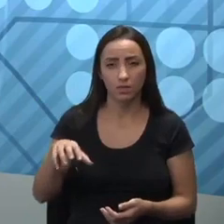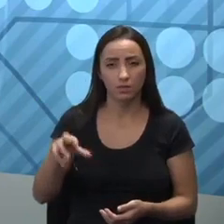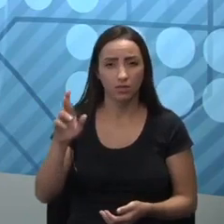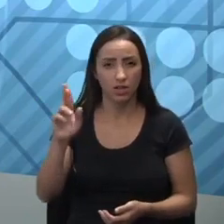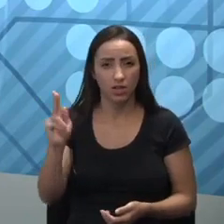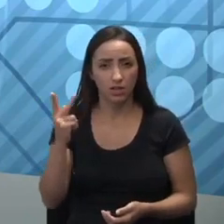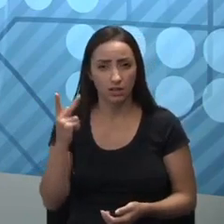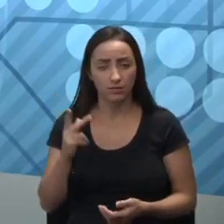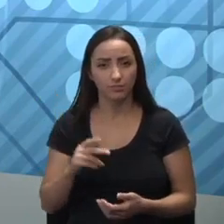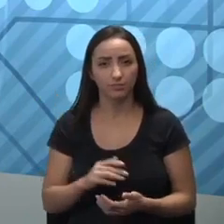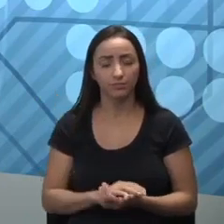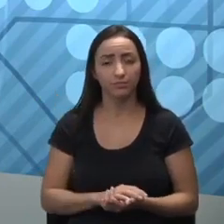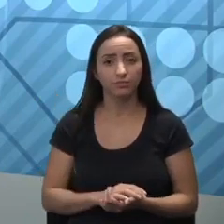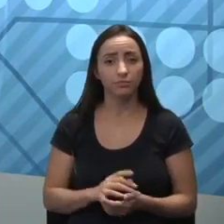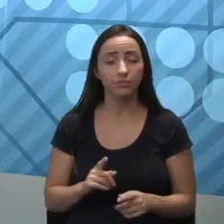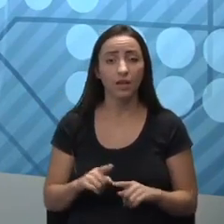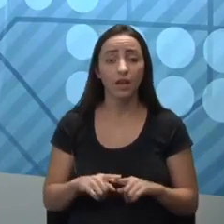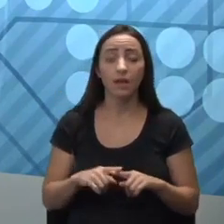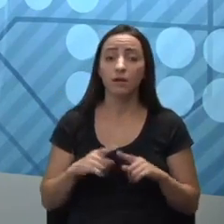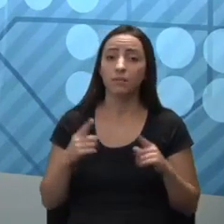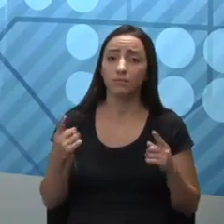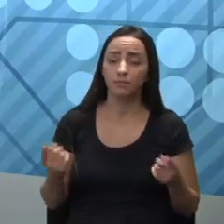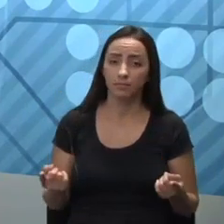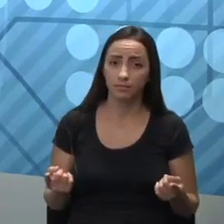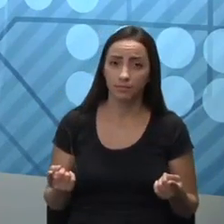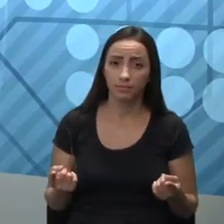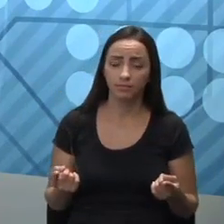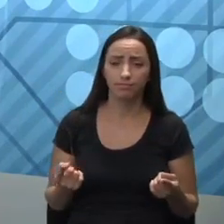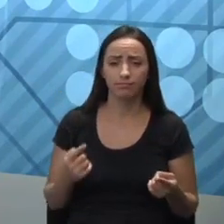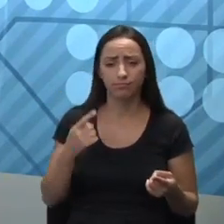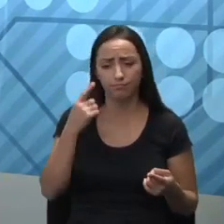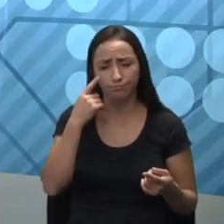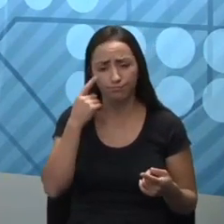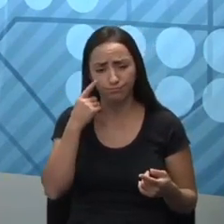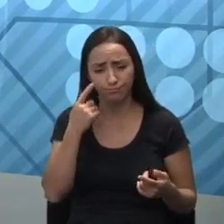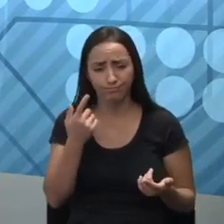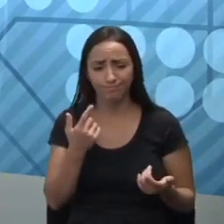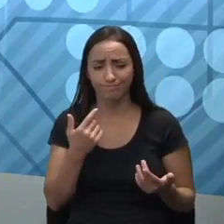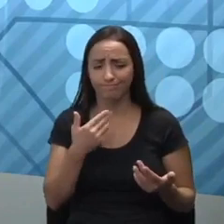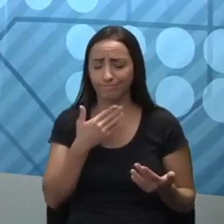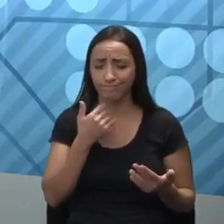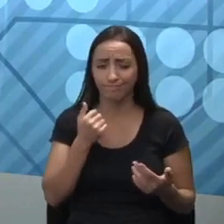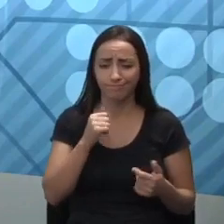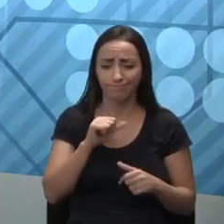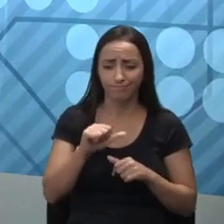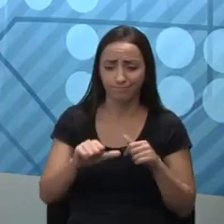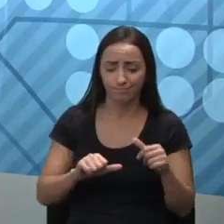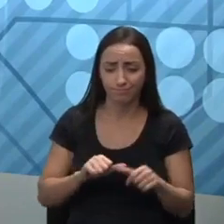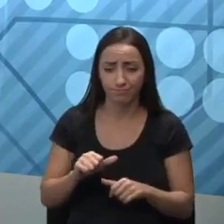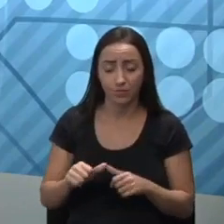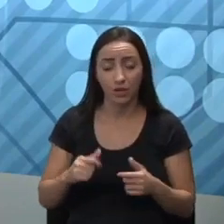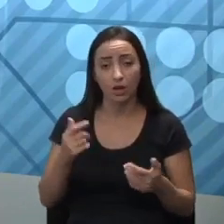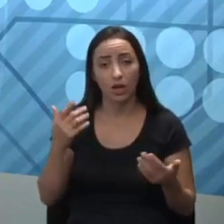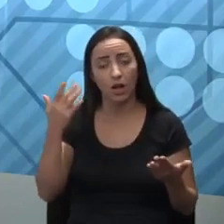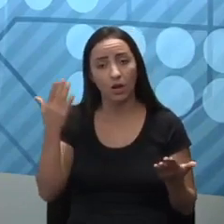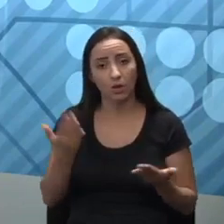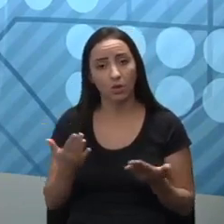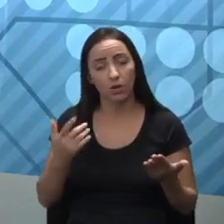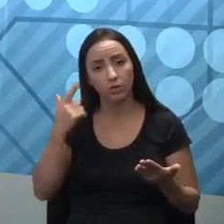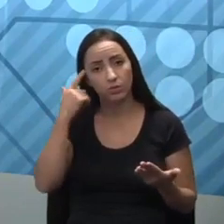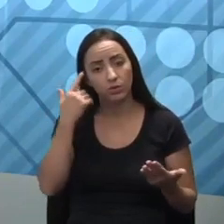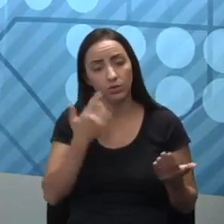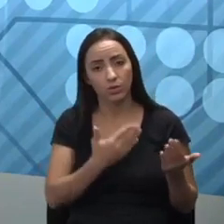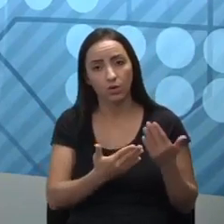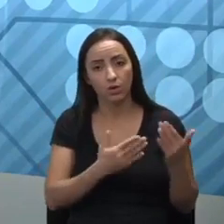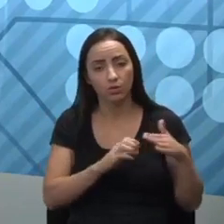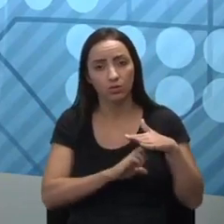RH, né? Só que essa função ela foi sendo revista e muito mais ampliada. O psicólogo